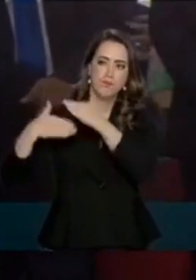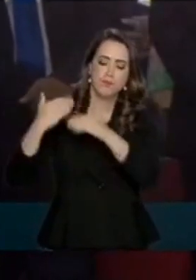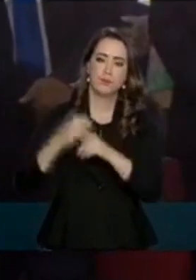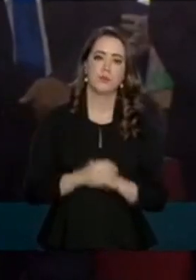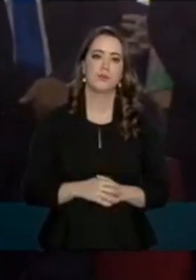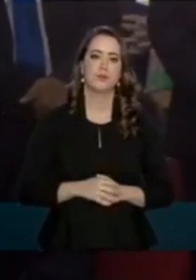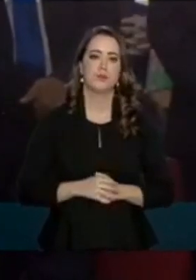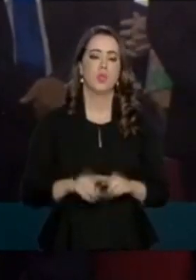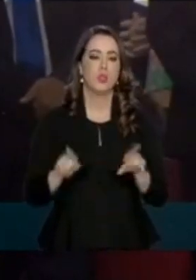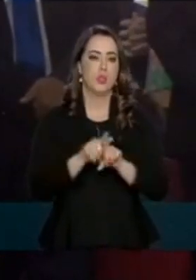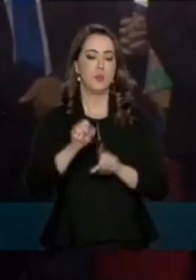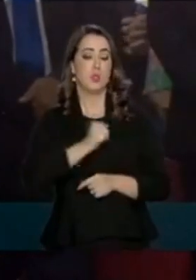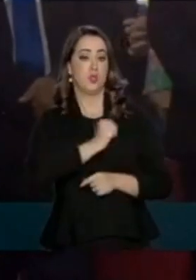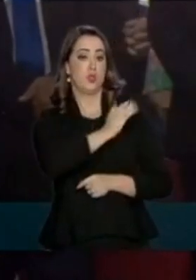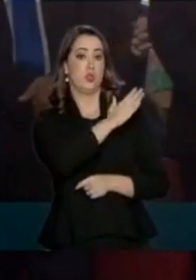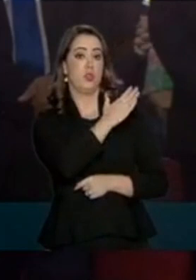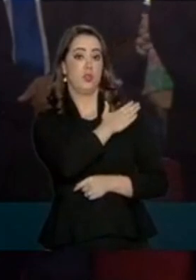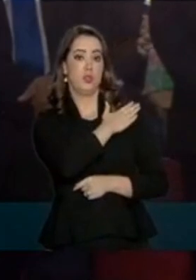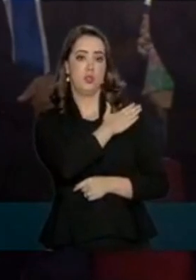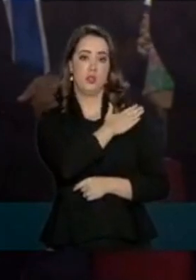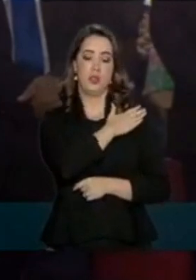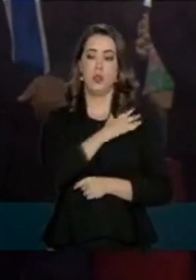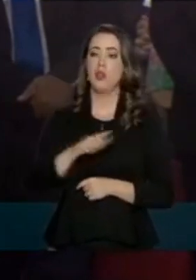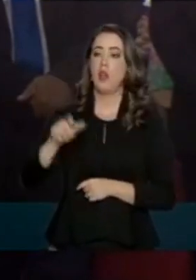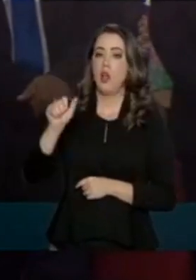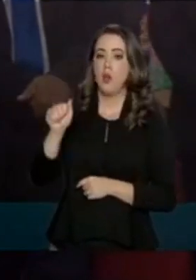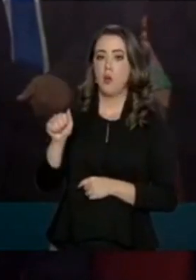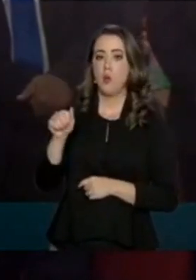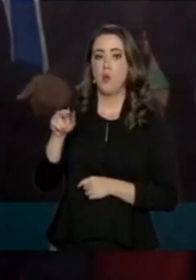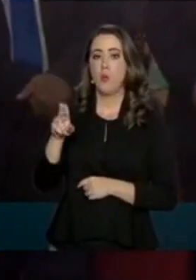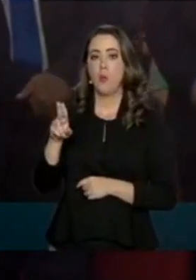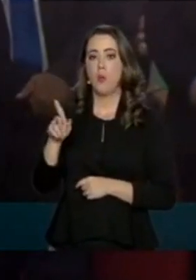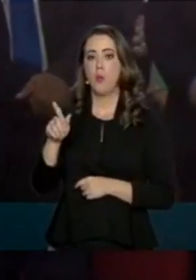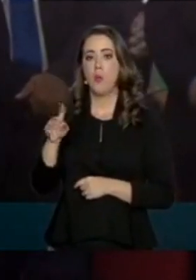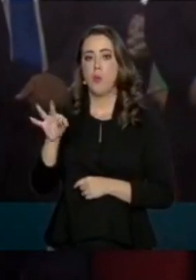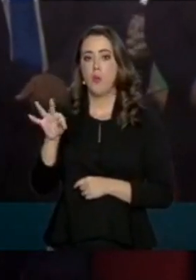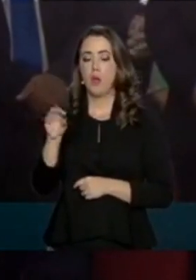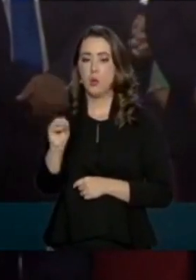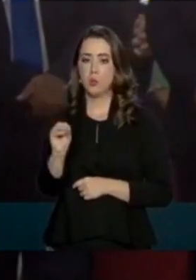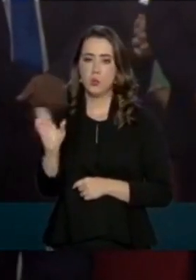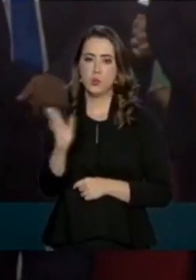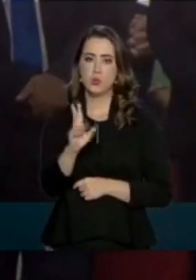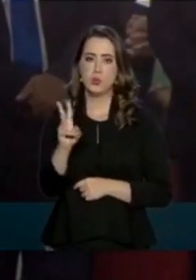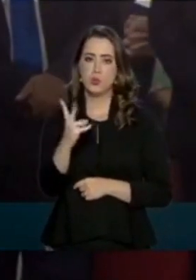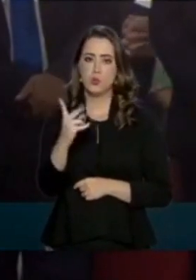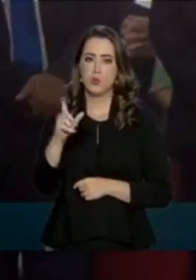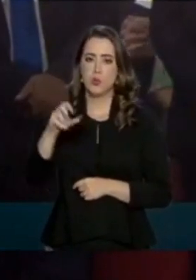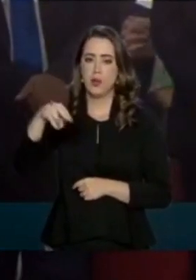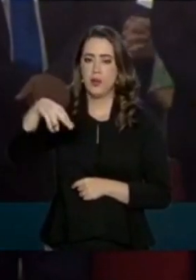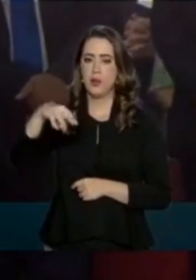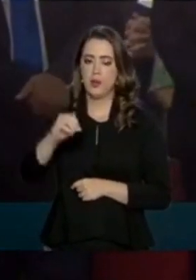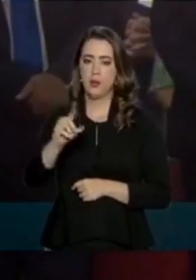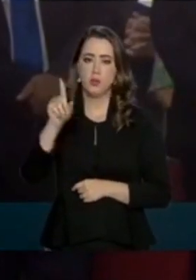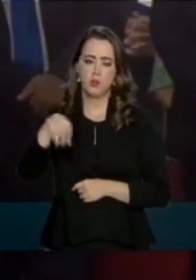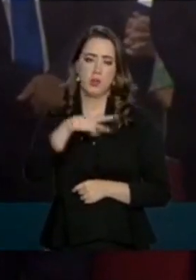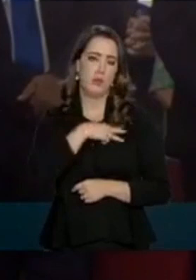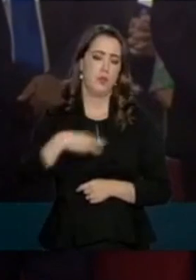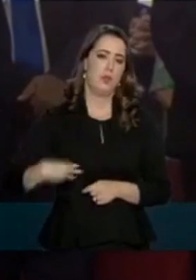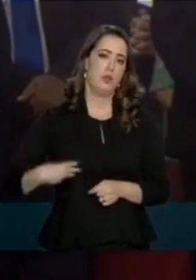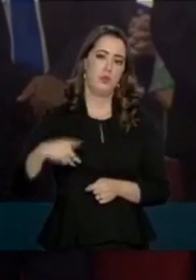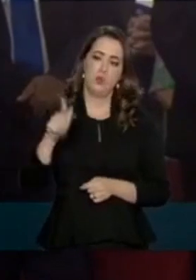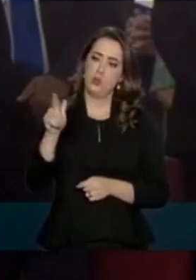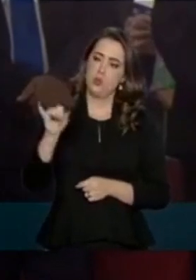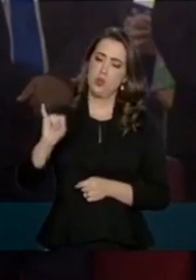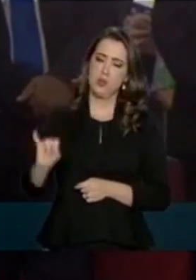Meu prezado general Augusto Heleno, ministro de Segurança Institucional,